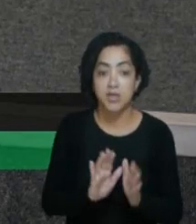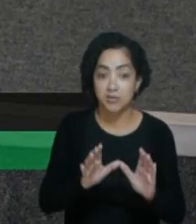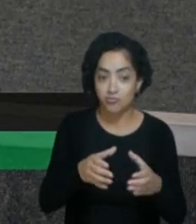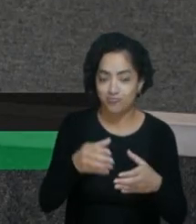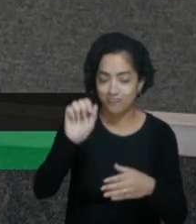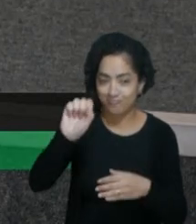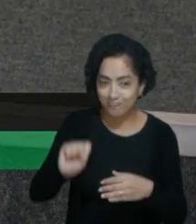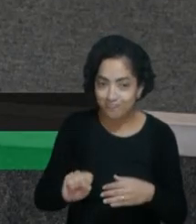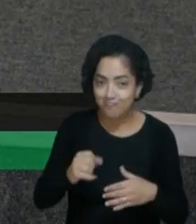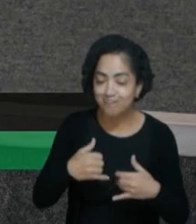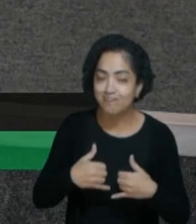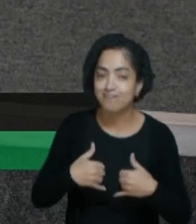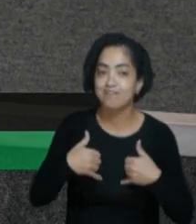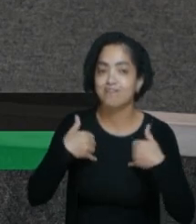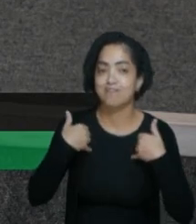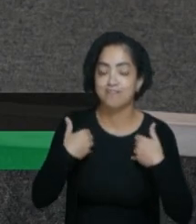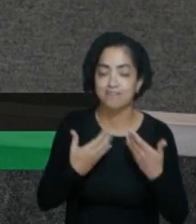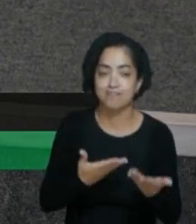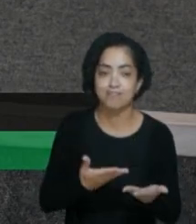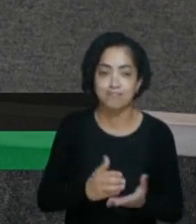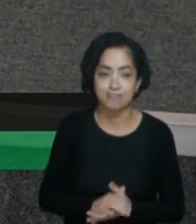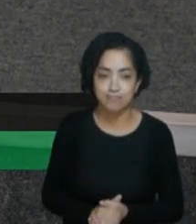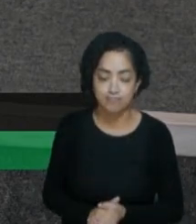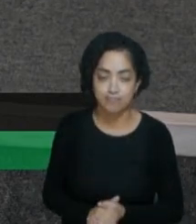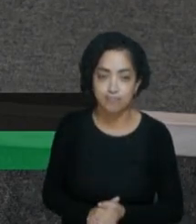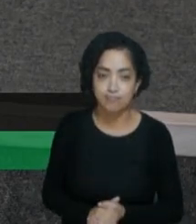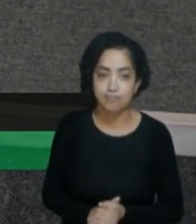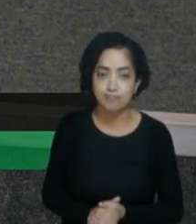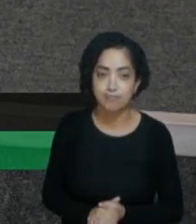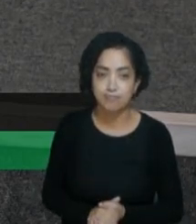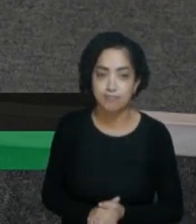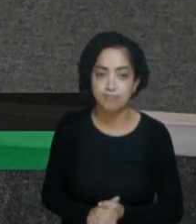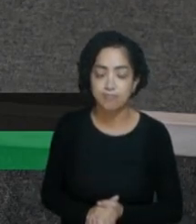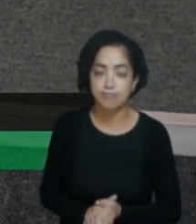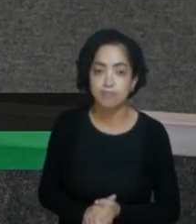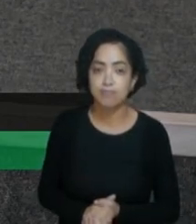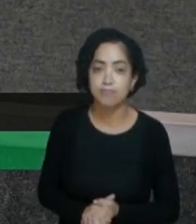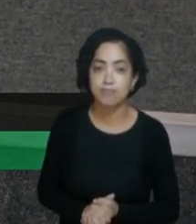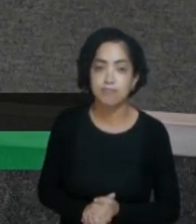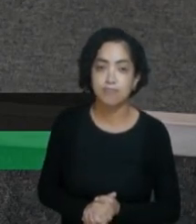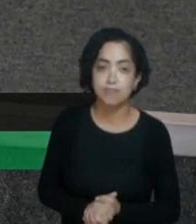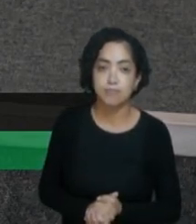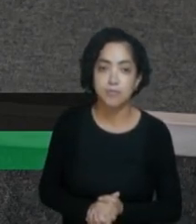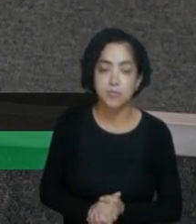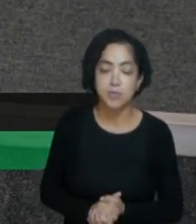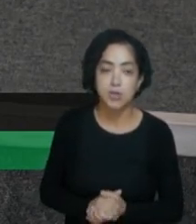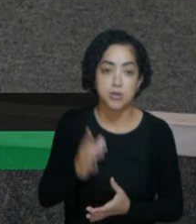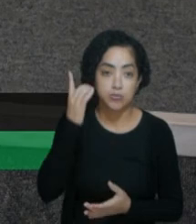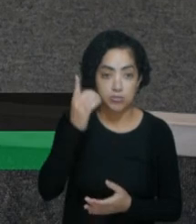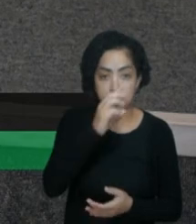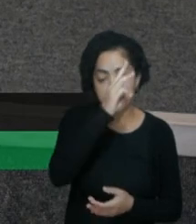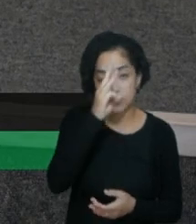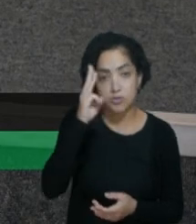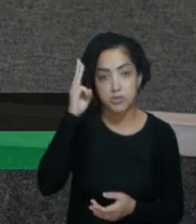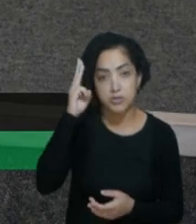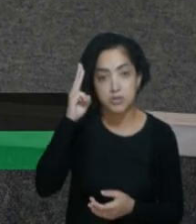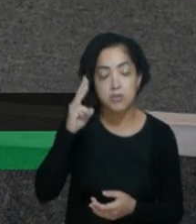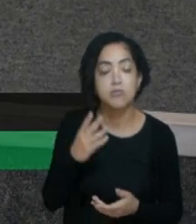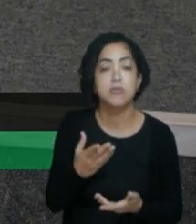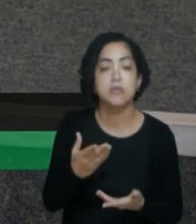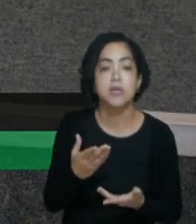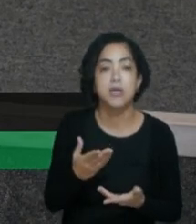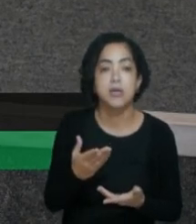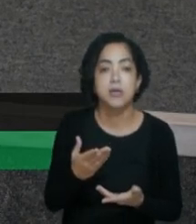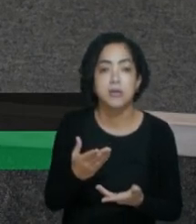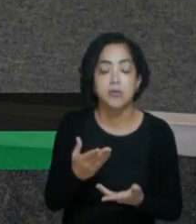orgulho disso estão aqui em Êxtase né o deputado PP o deputado zily e o deputado Volnei mas puxando a brasa pra nossa sardinha